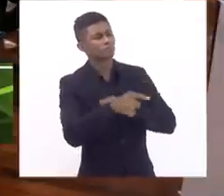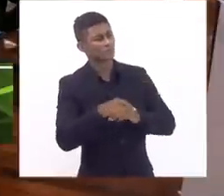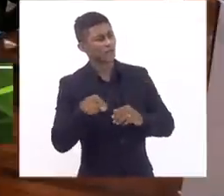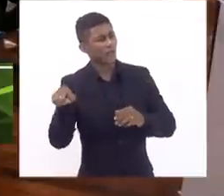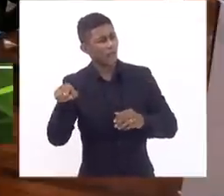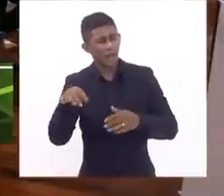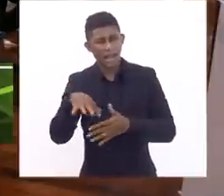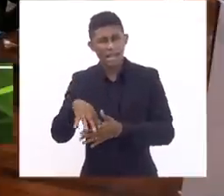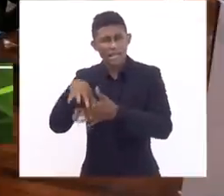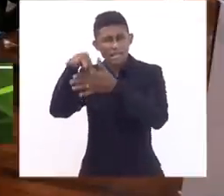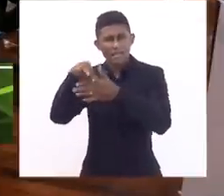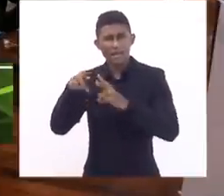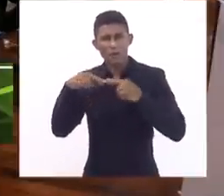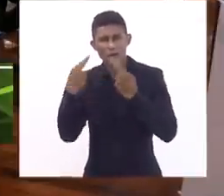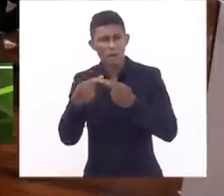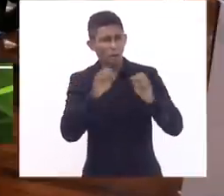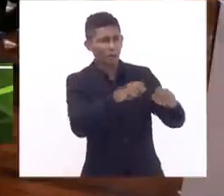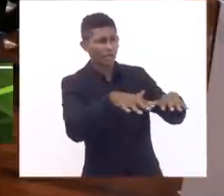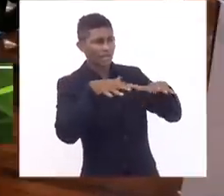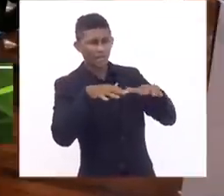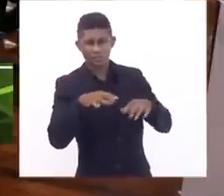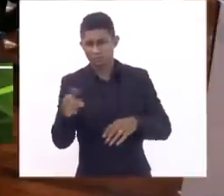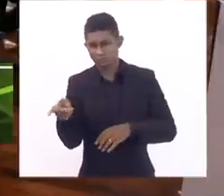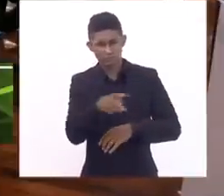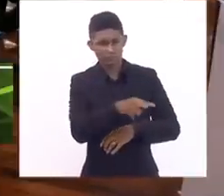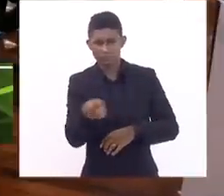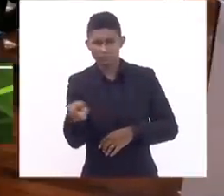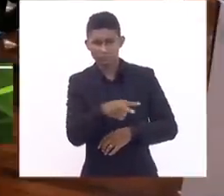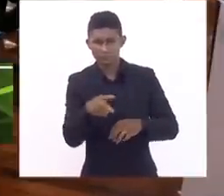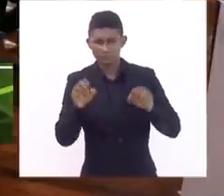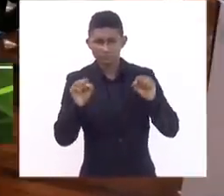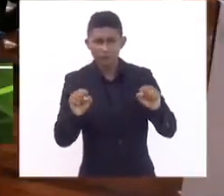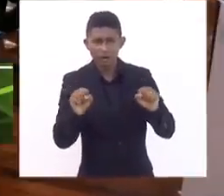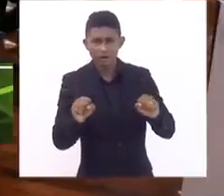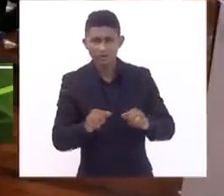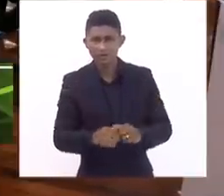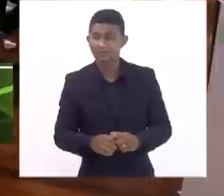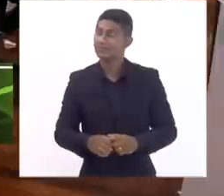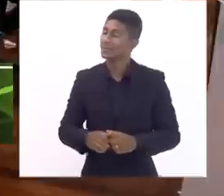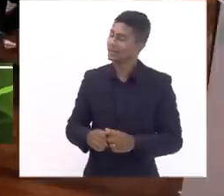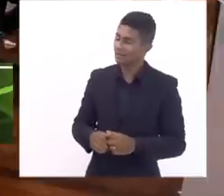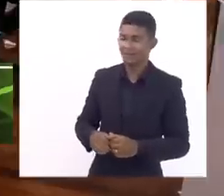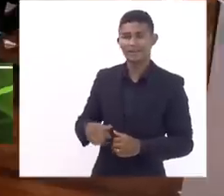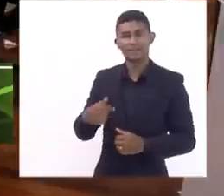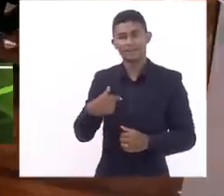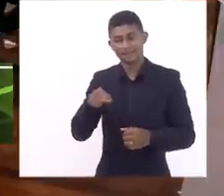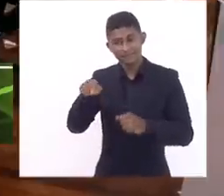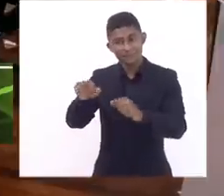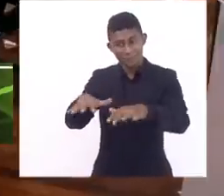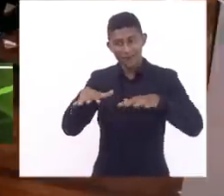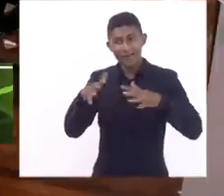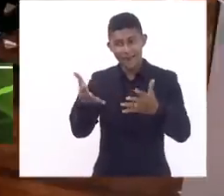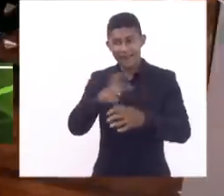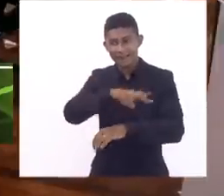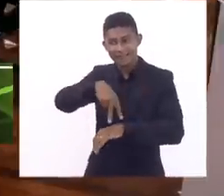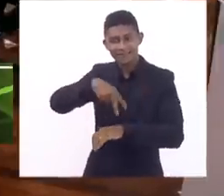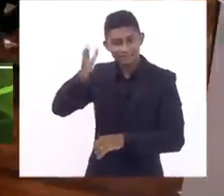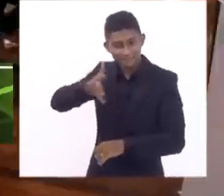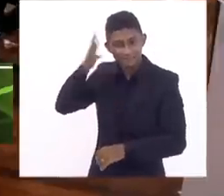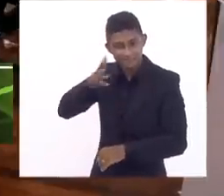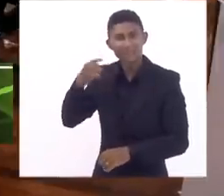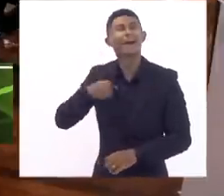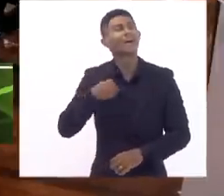não... É, não, expediente, né? Porque Vossa Excelência está doido para ir lá falar, né? Eu tô mesmo.